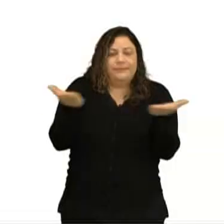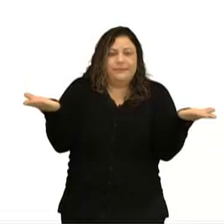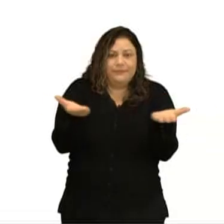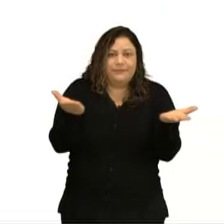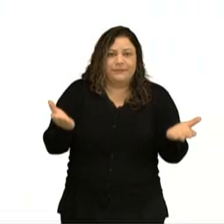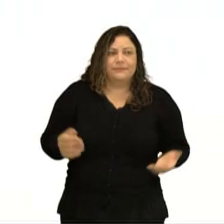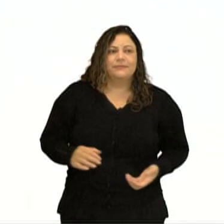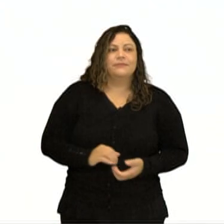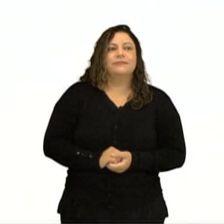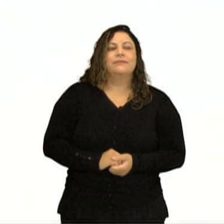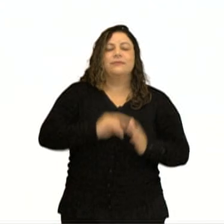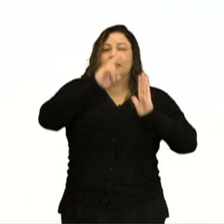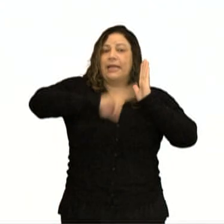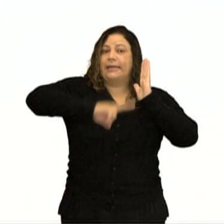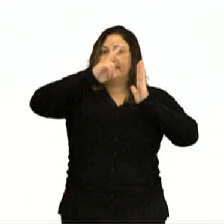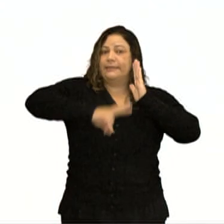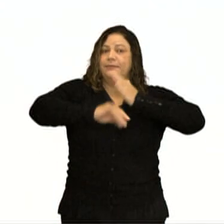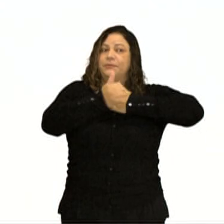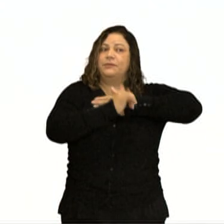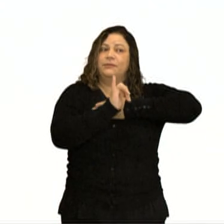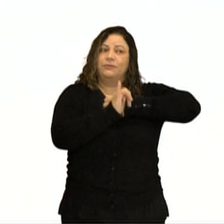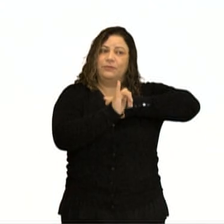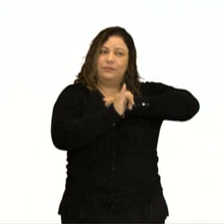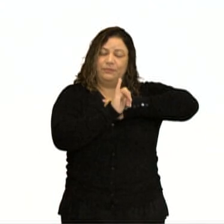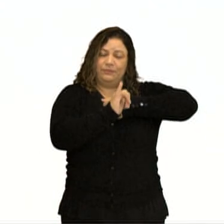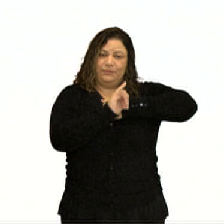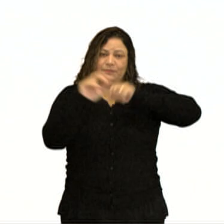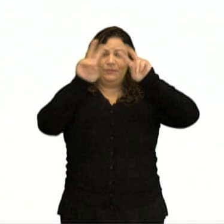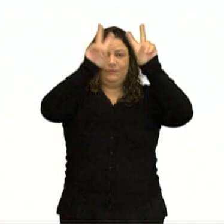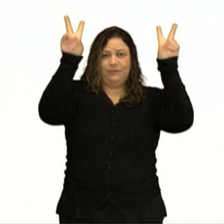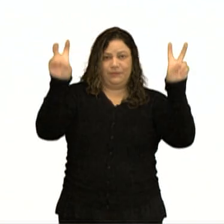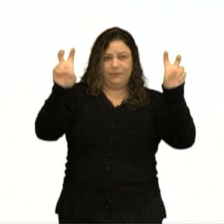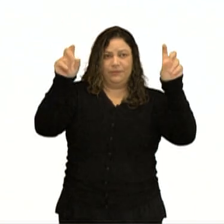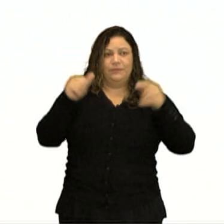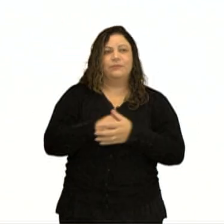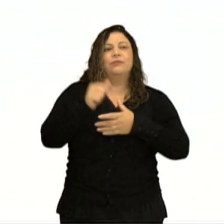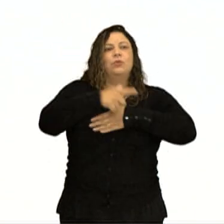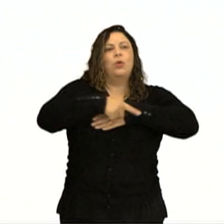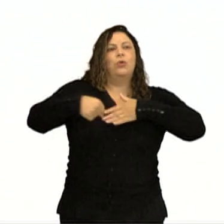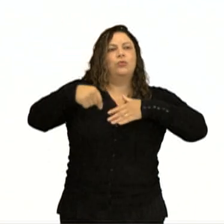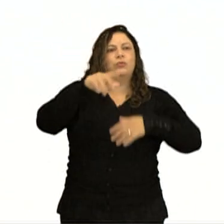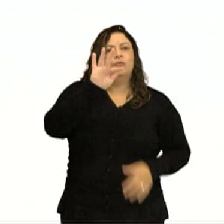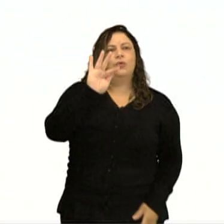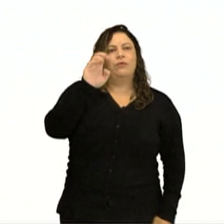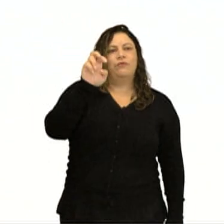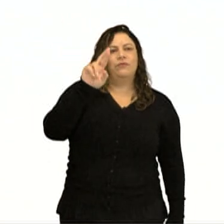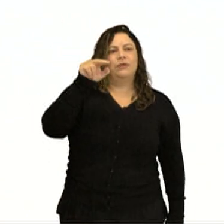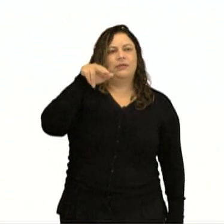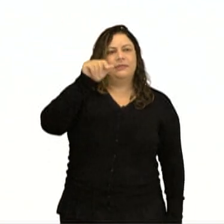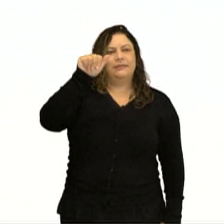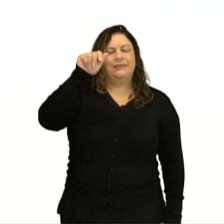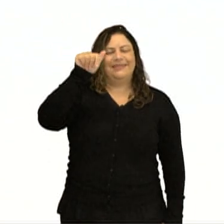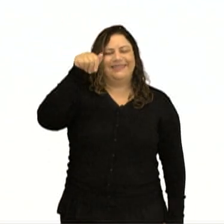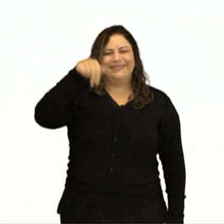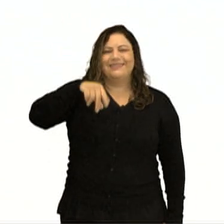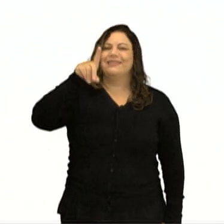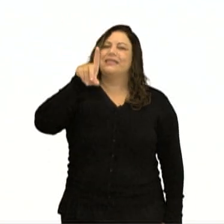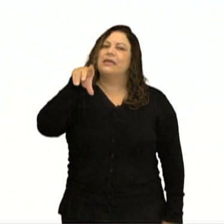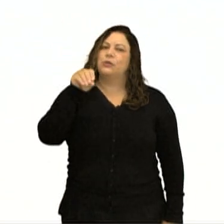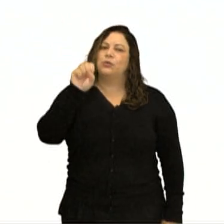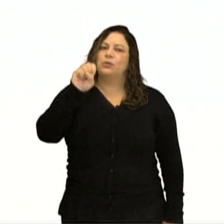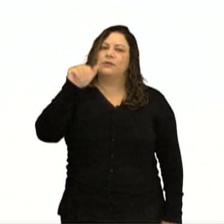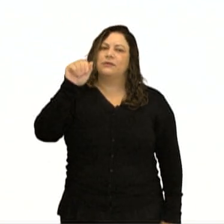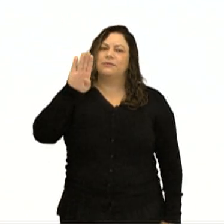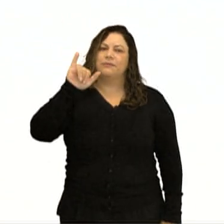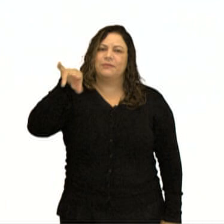hoje? Lemos a crônica Enlouquência Singular de Fernando Sabino, identificamos as características desse